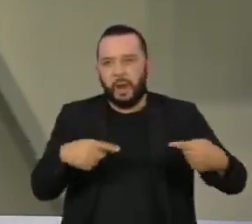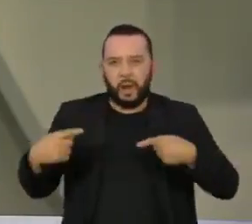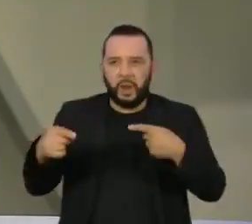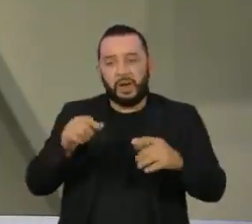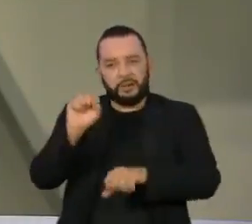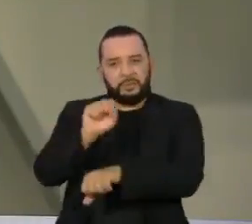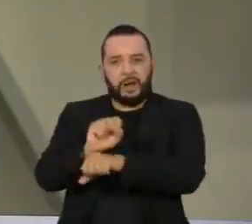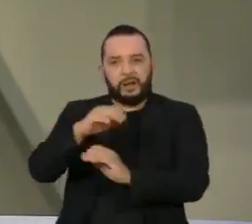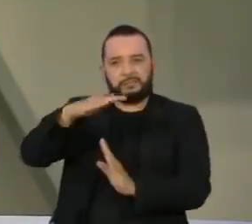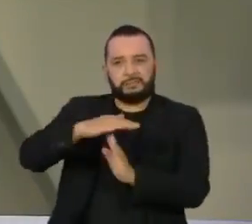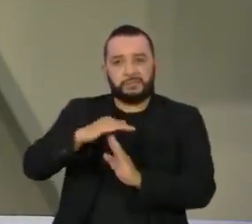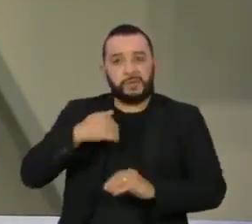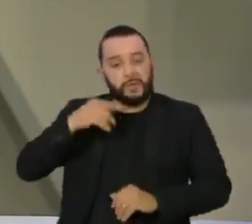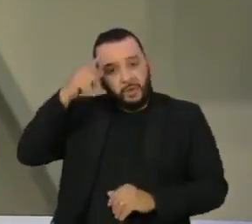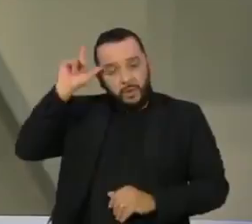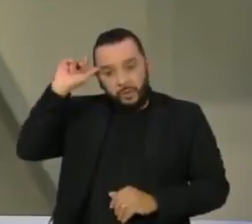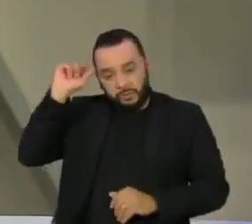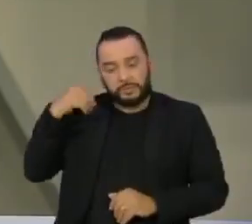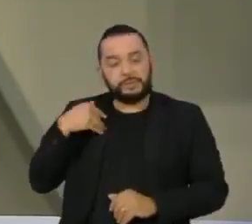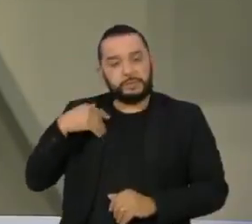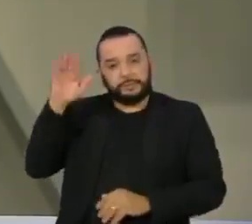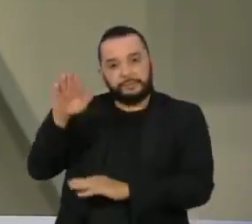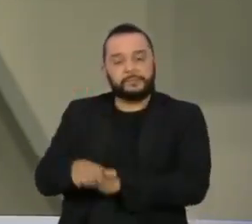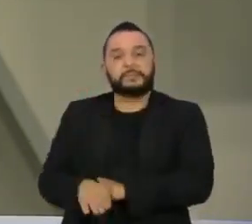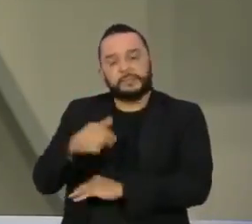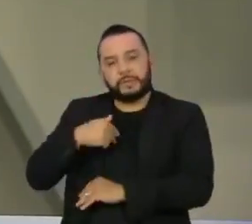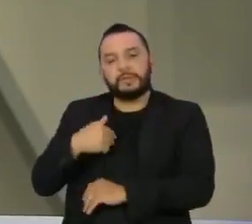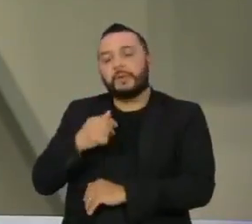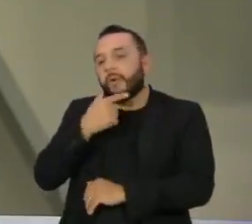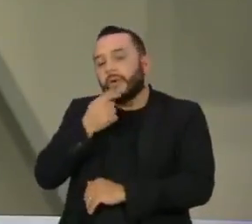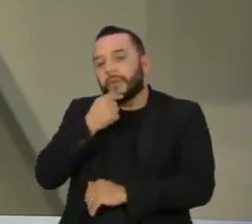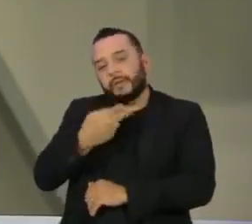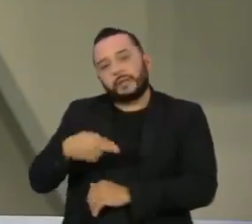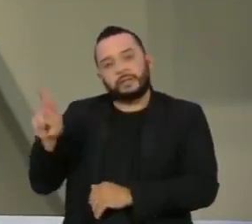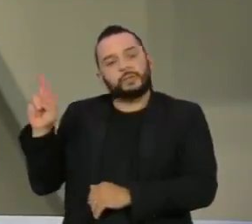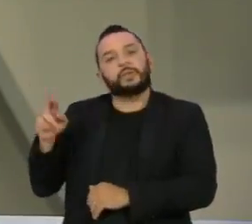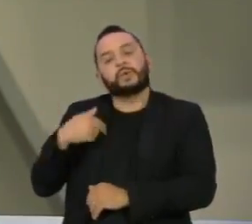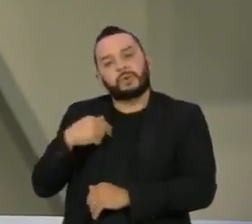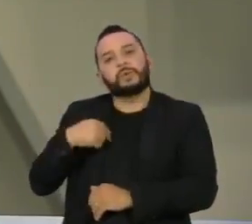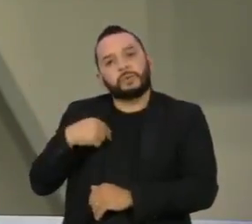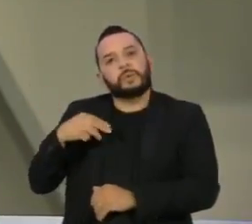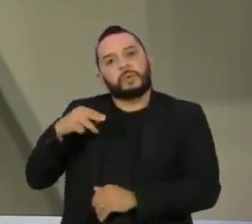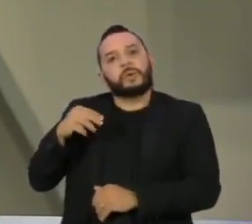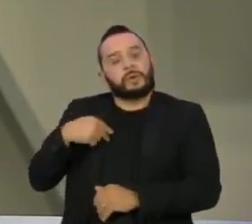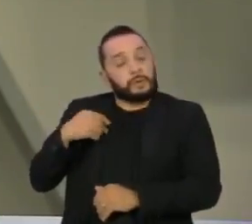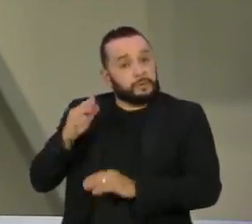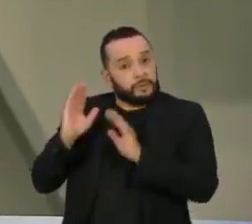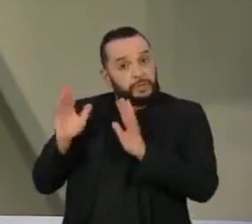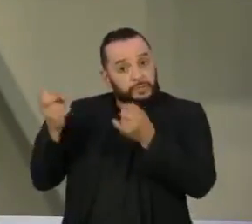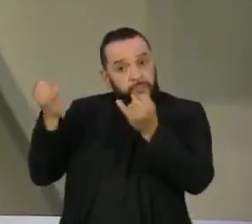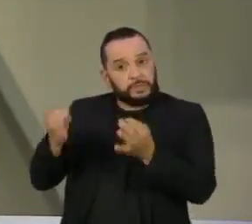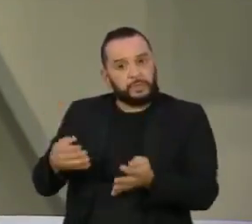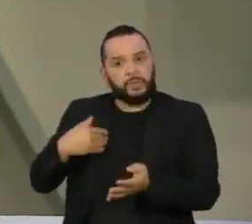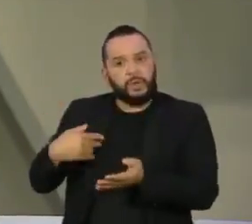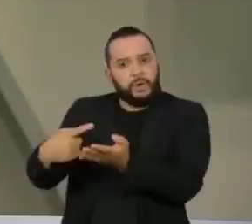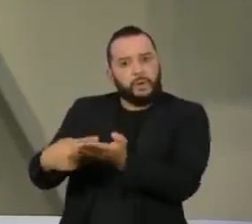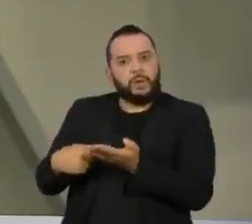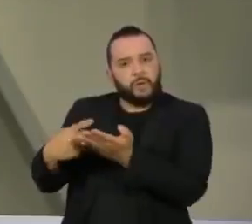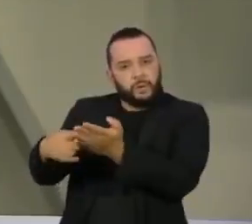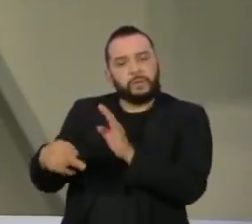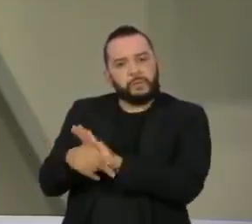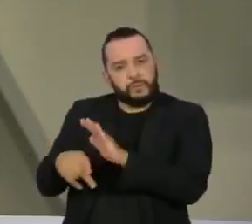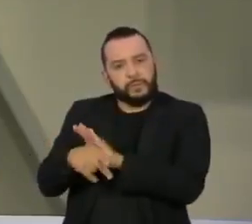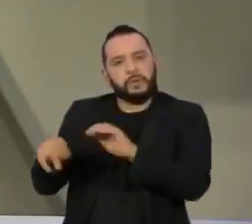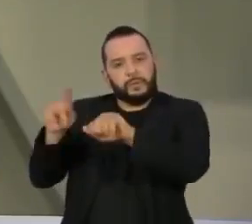ontem, o reverendo Hamilton Gomes de Paula confirmou aos senadores da CPI que atuou na intermediação de vacinas da AstraZeneca, mas se